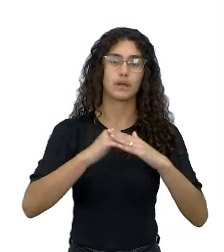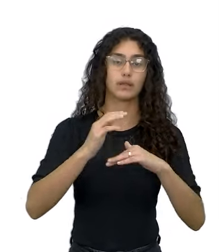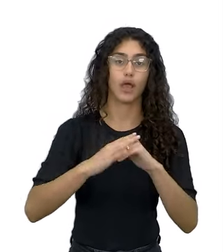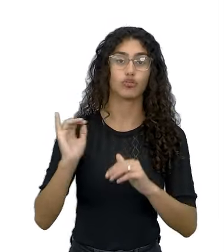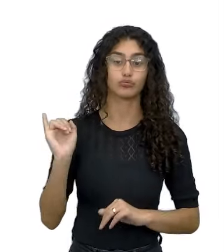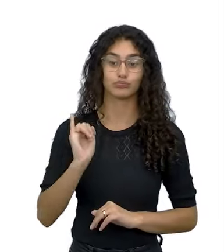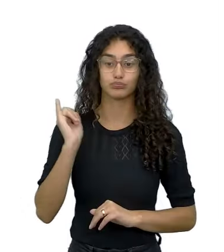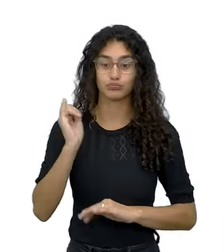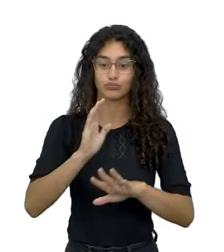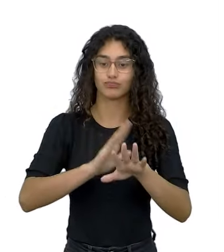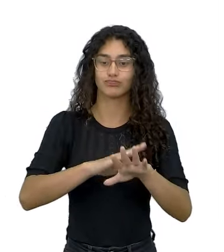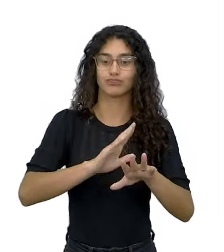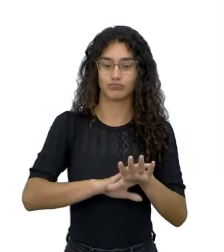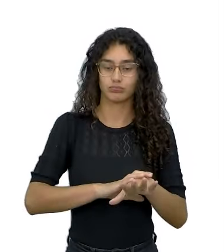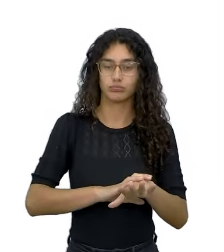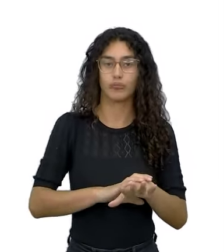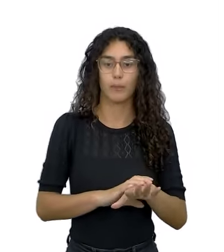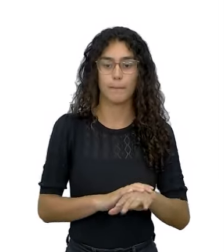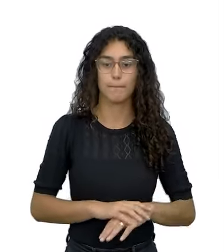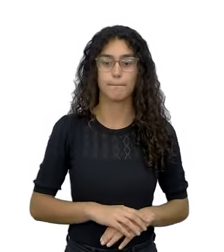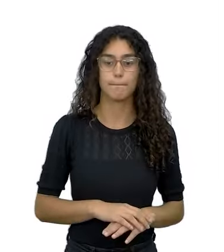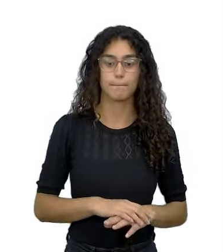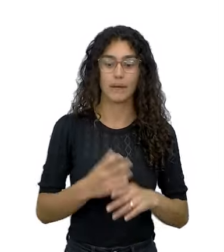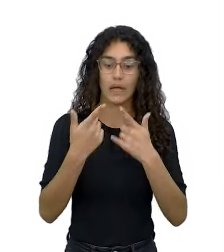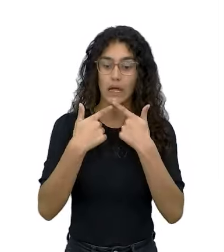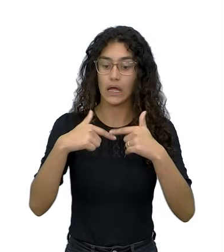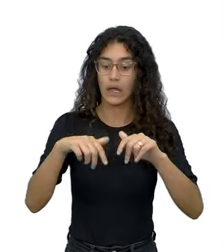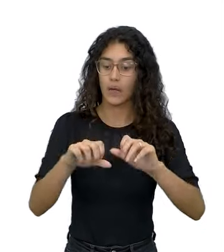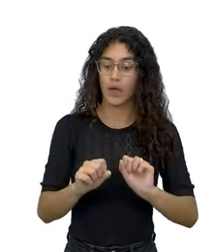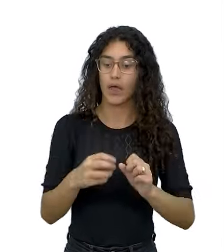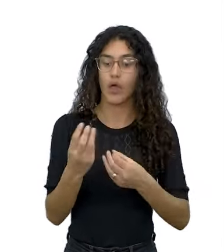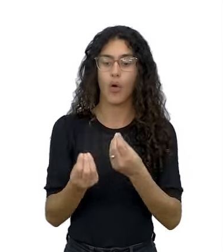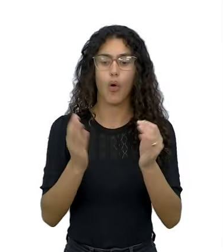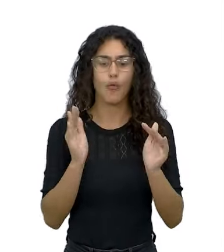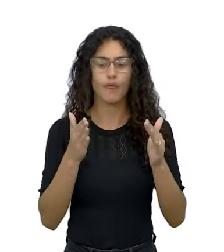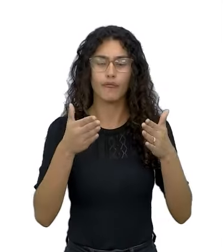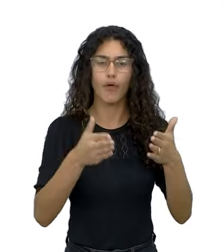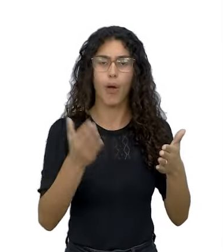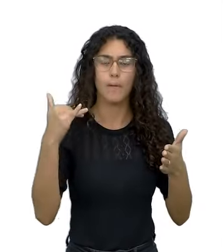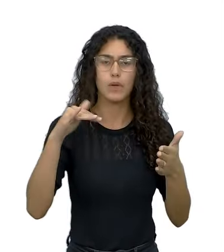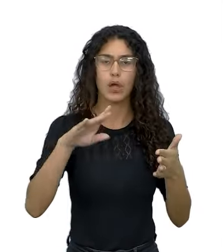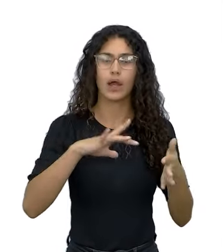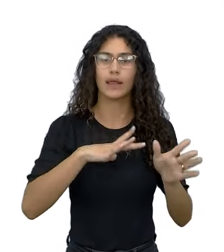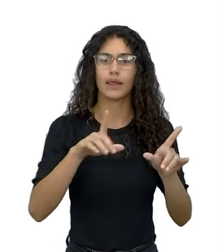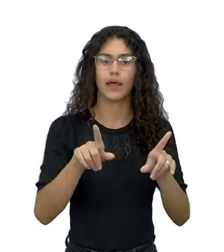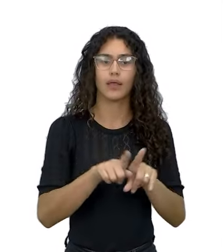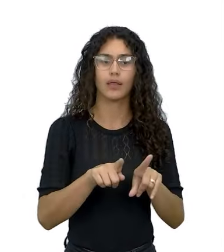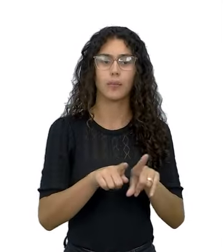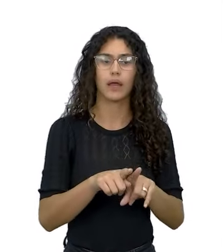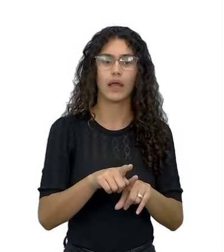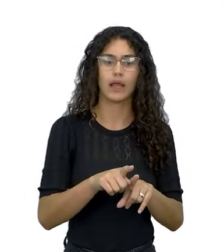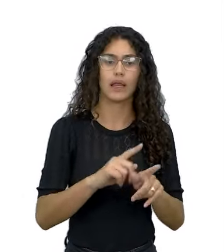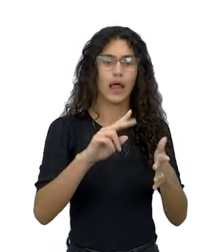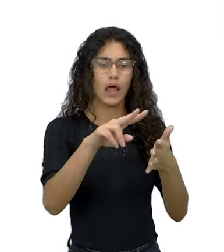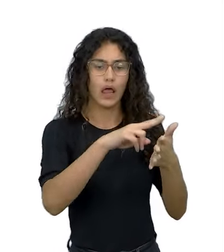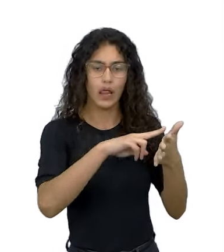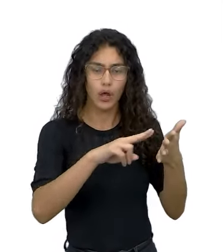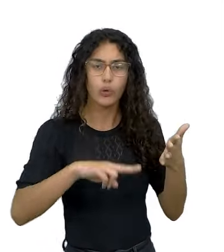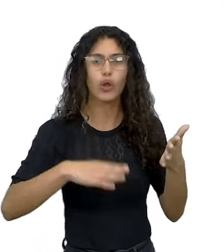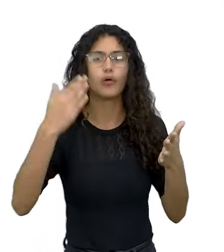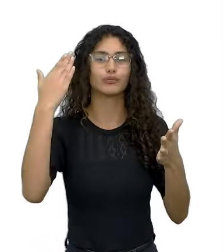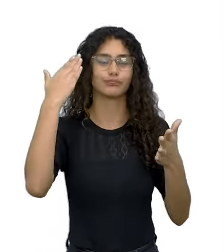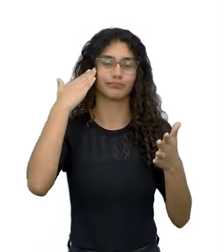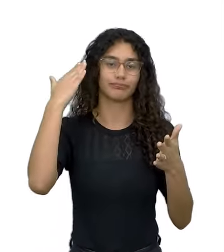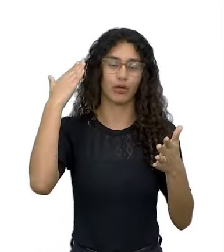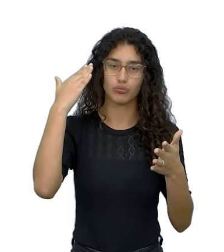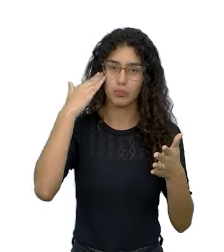que vai ser trabalhada nessa sequência de atividades, né, com foco aí para a questão da leitura e da